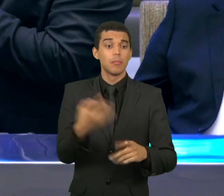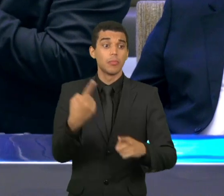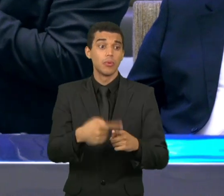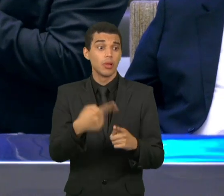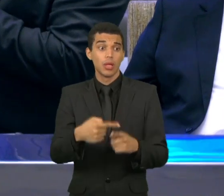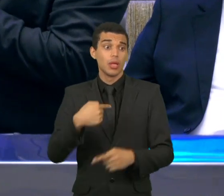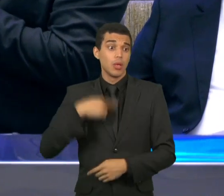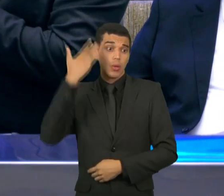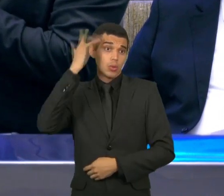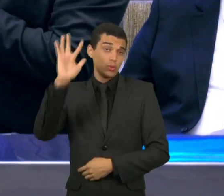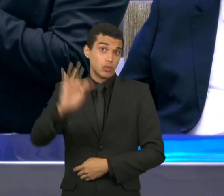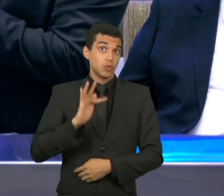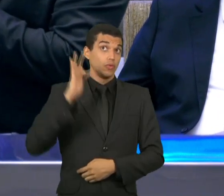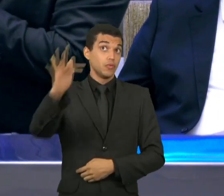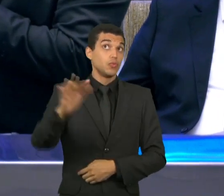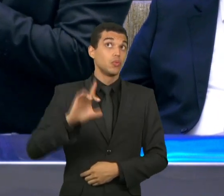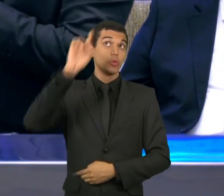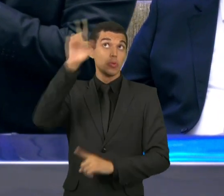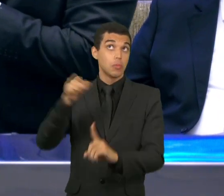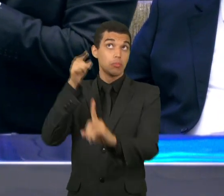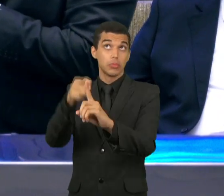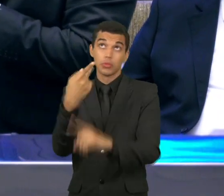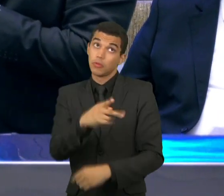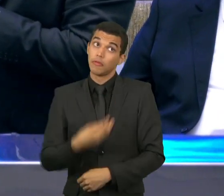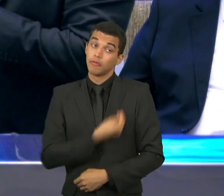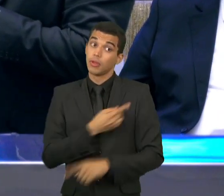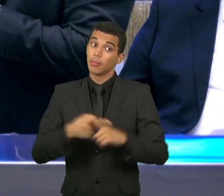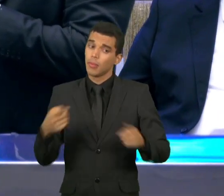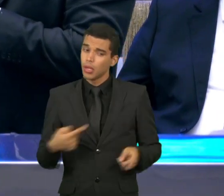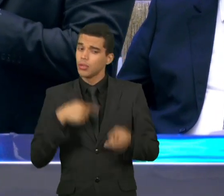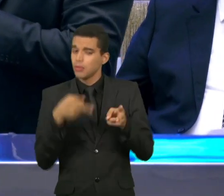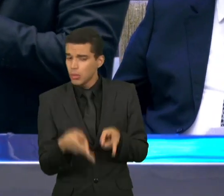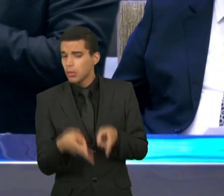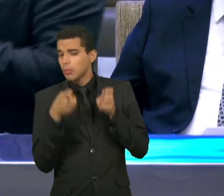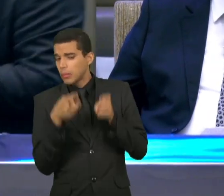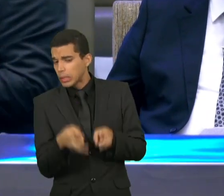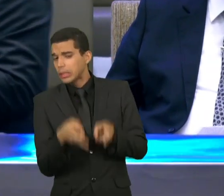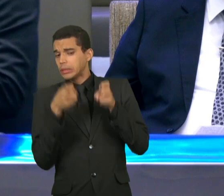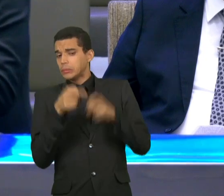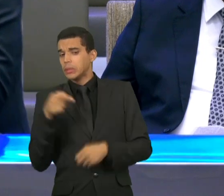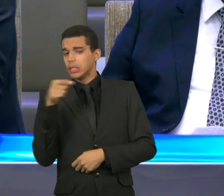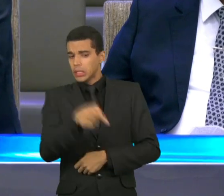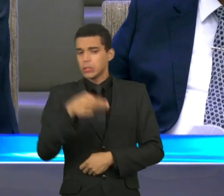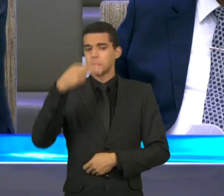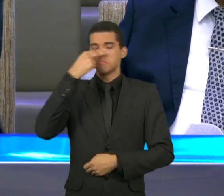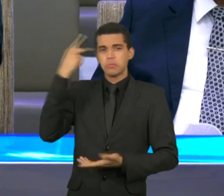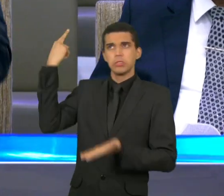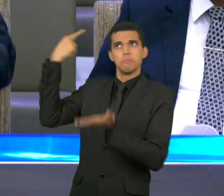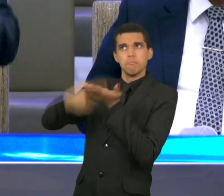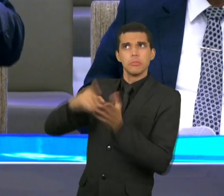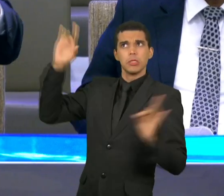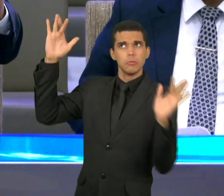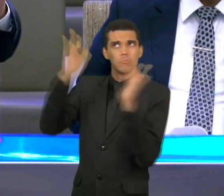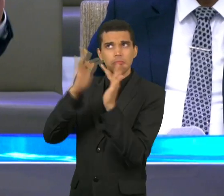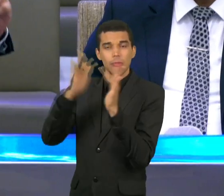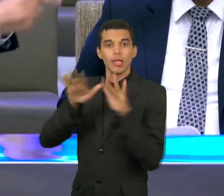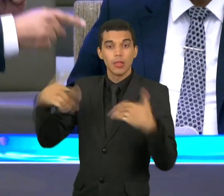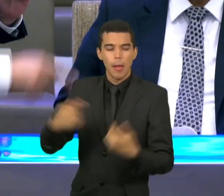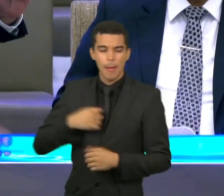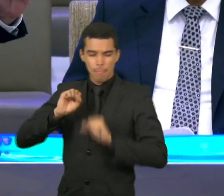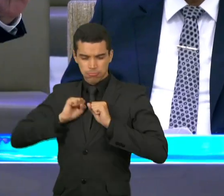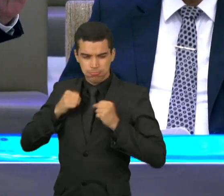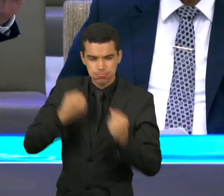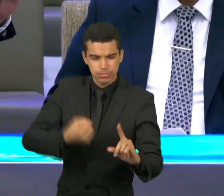é o propósito que tem na vida dele, mas eu estou notando que ele tem um compromisso com Deus. Então eu vou acabar para